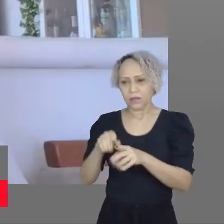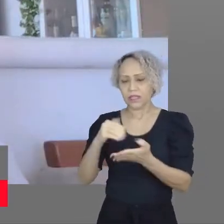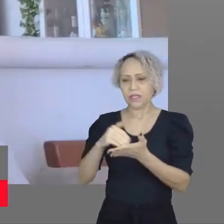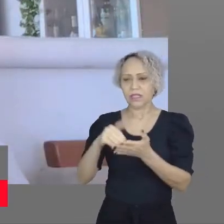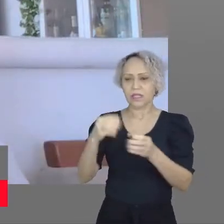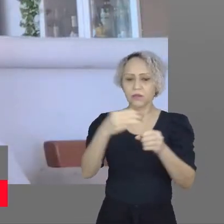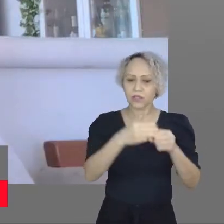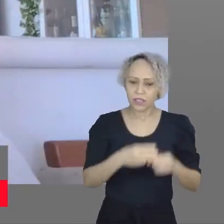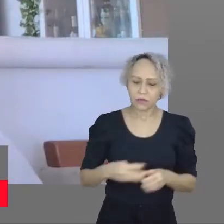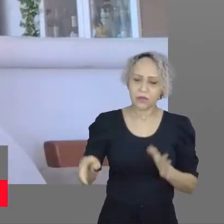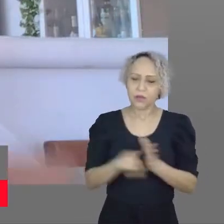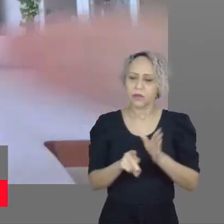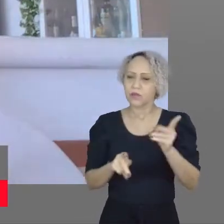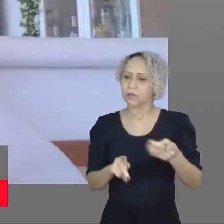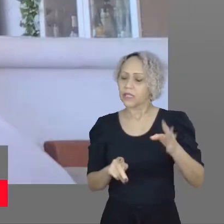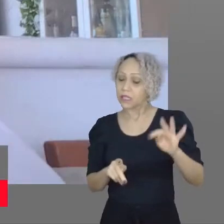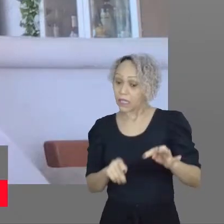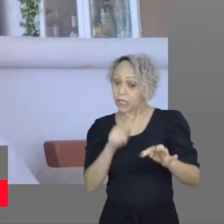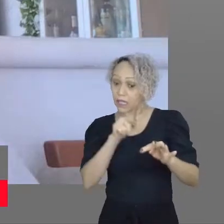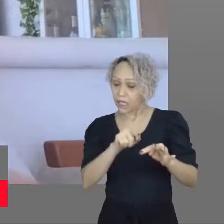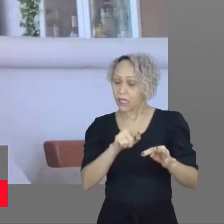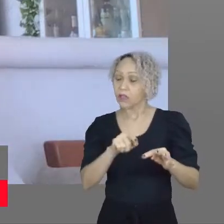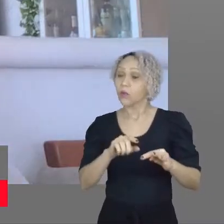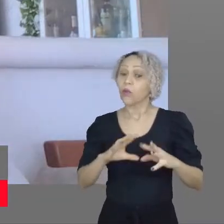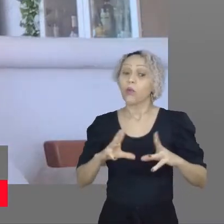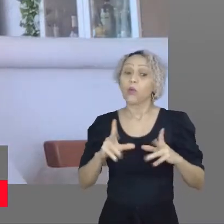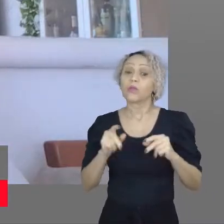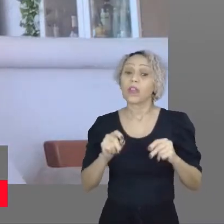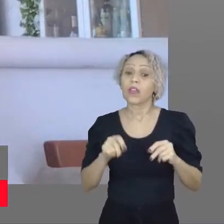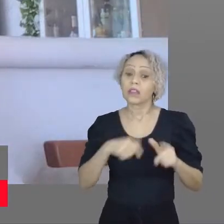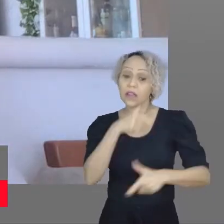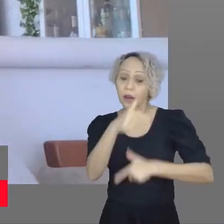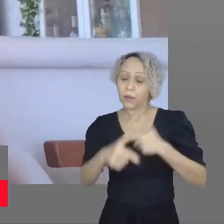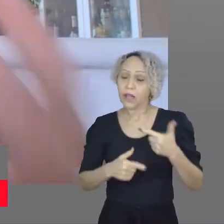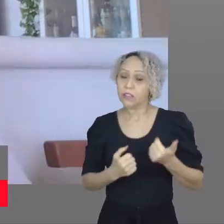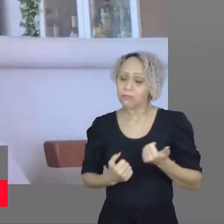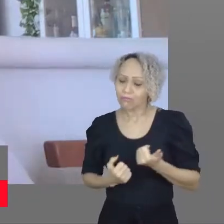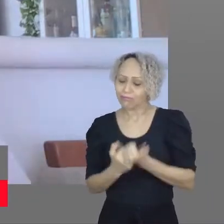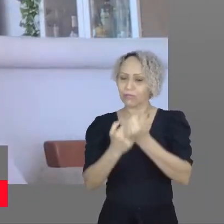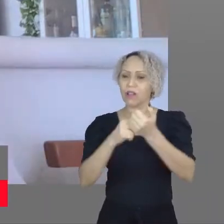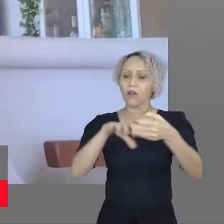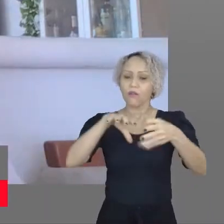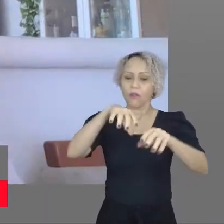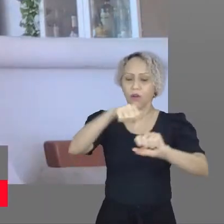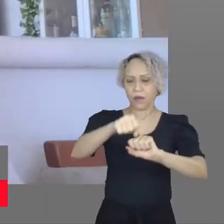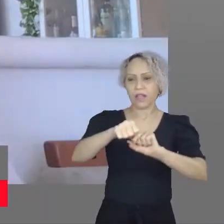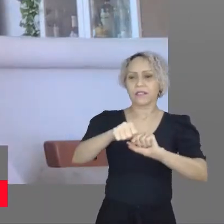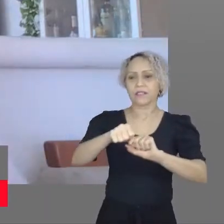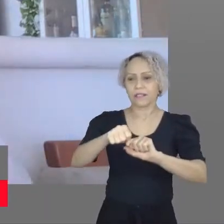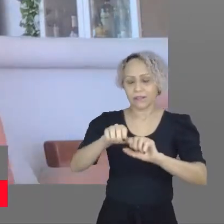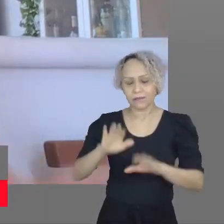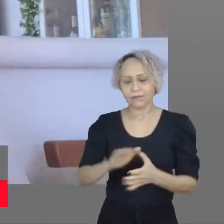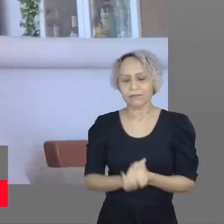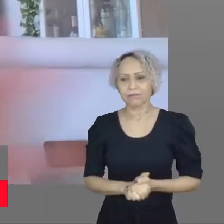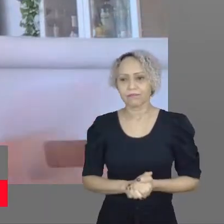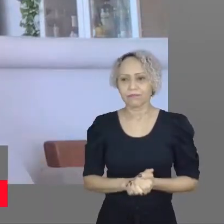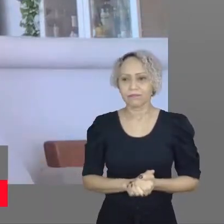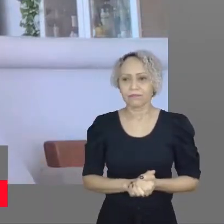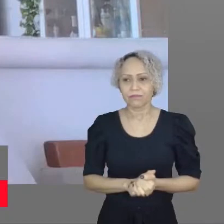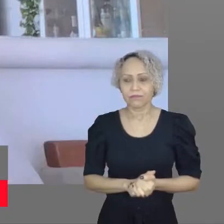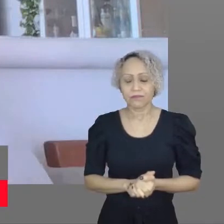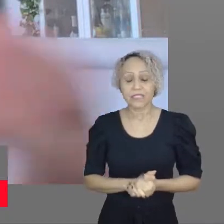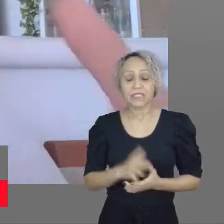está abraçando também esses simpatizantes, as pessoas que não têm uma vida tão ativa dentro da dinâmica do PT e